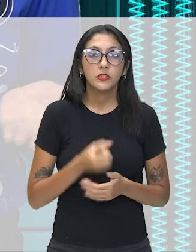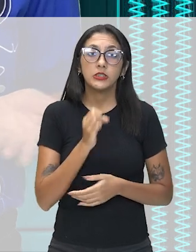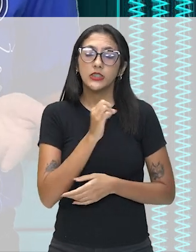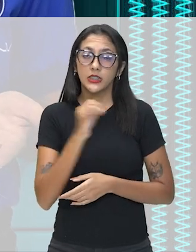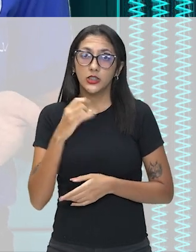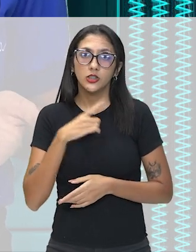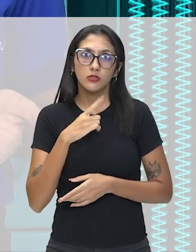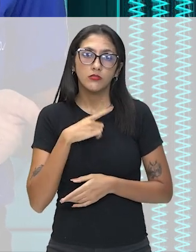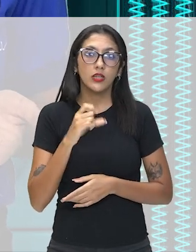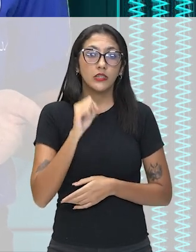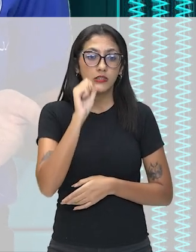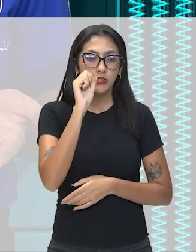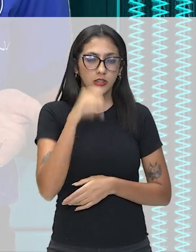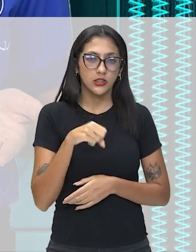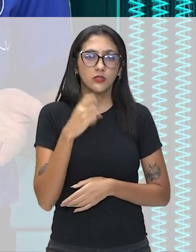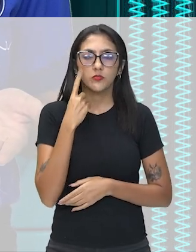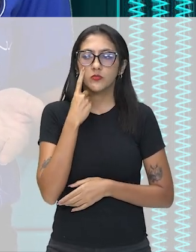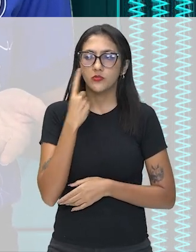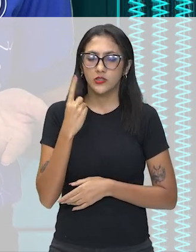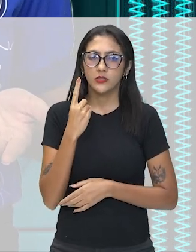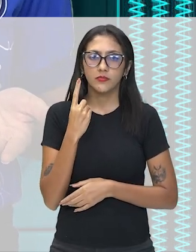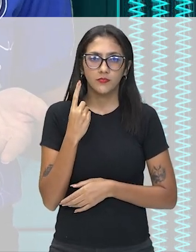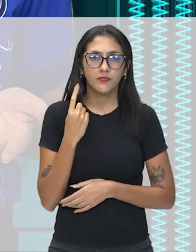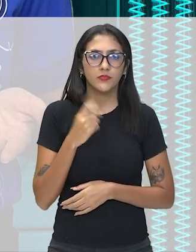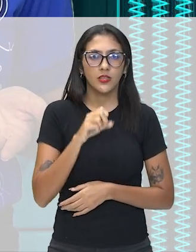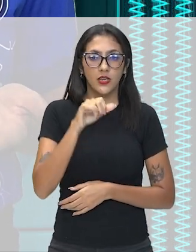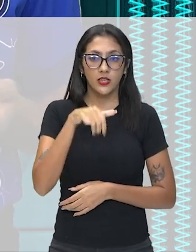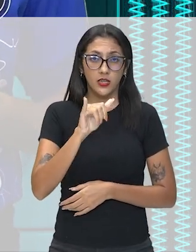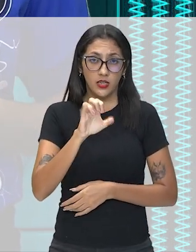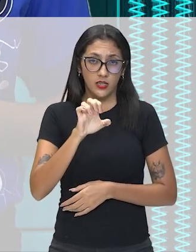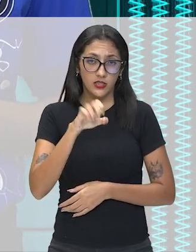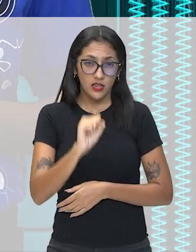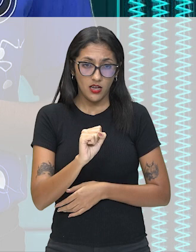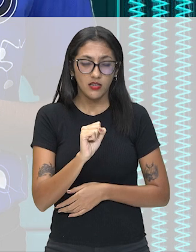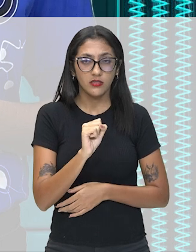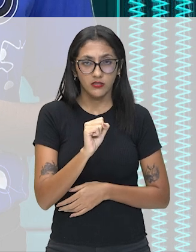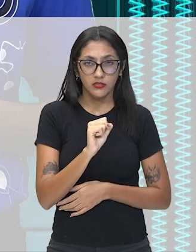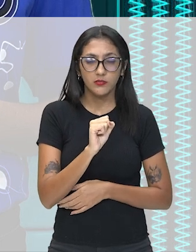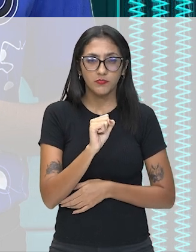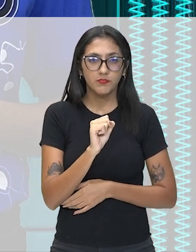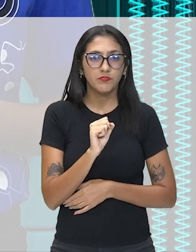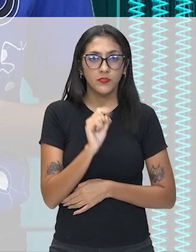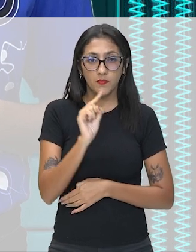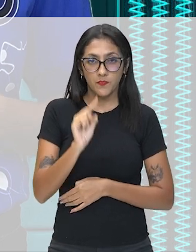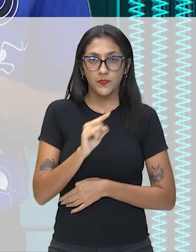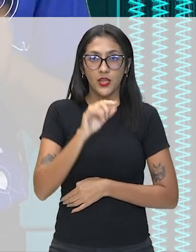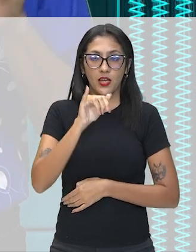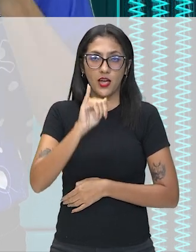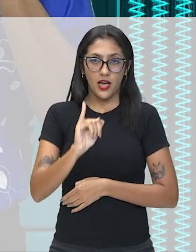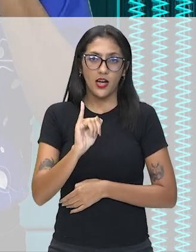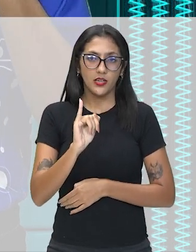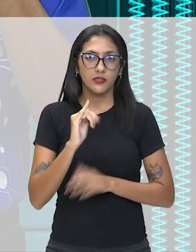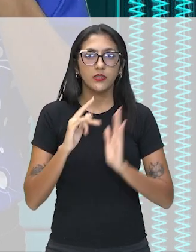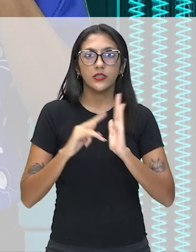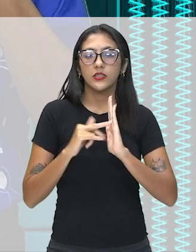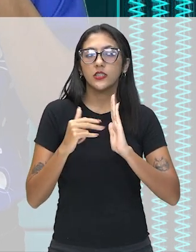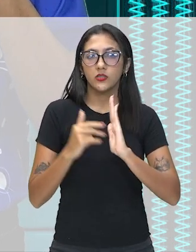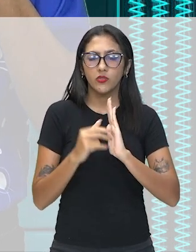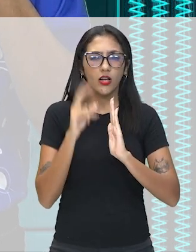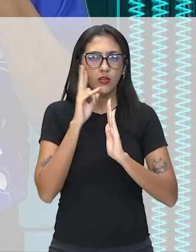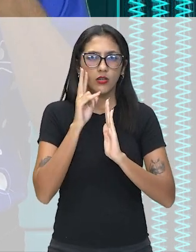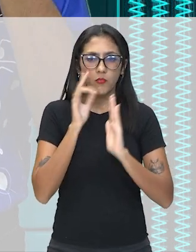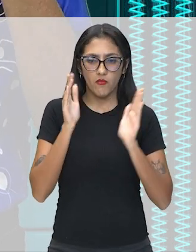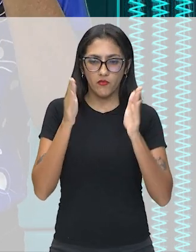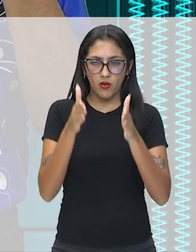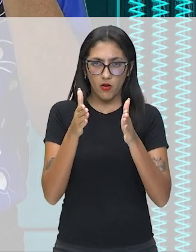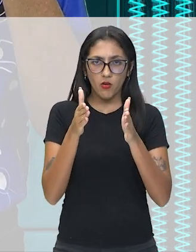resposta positiva, eu tenho opções, ó. Primeiro eu começo com yes, depois I, no caso eu estou perguntando diretamente para você,